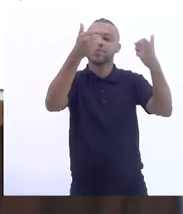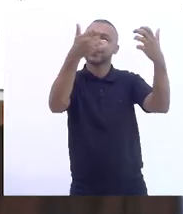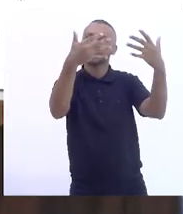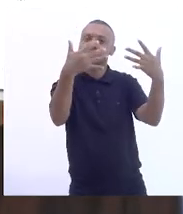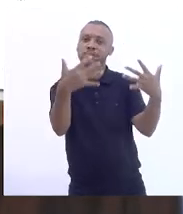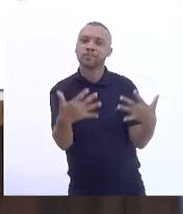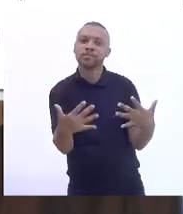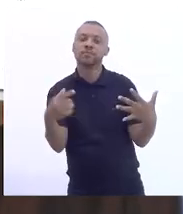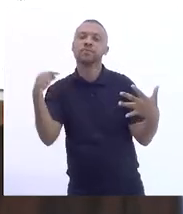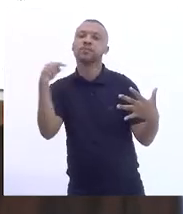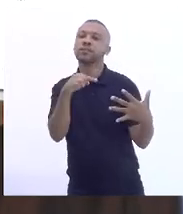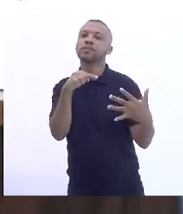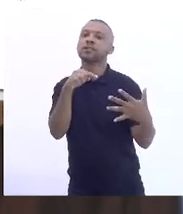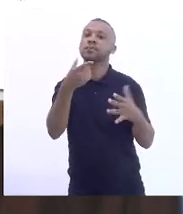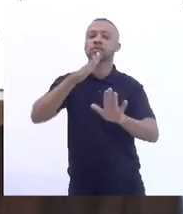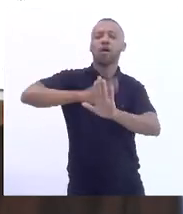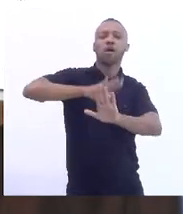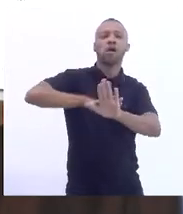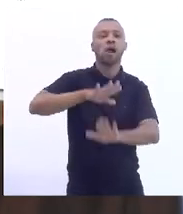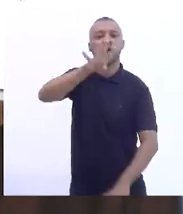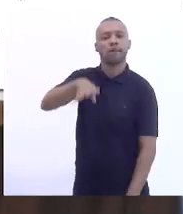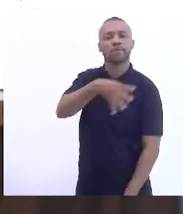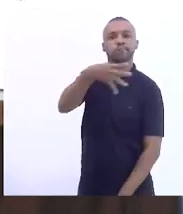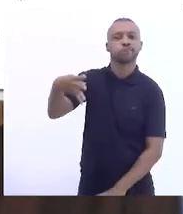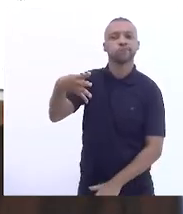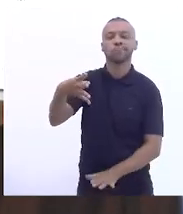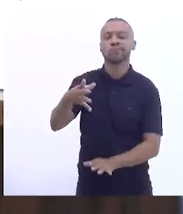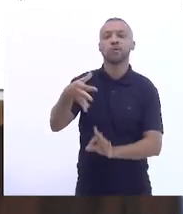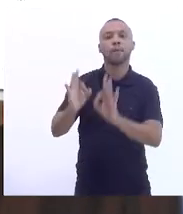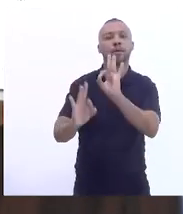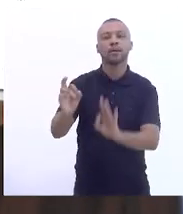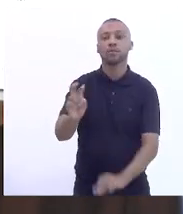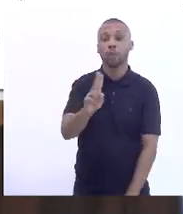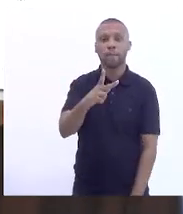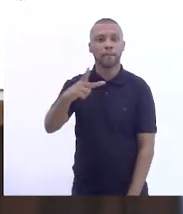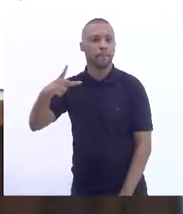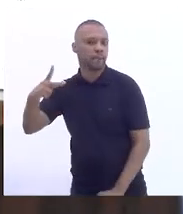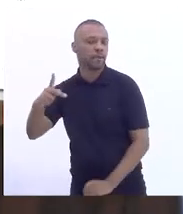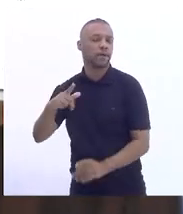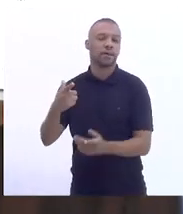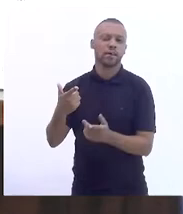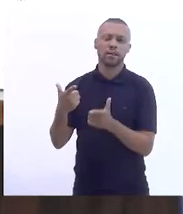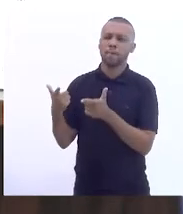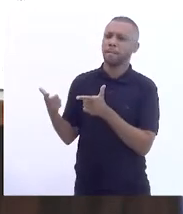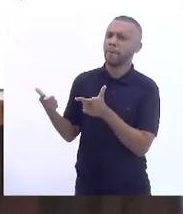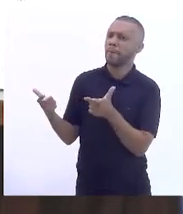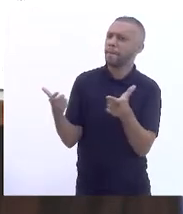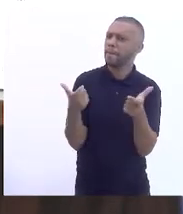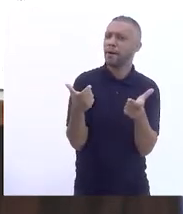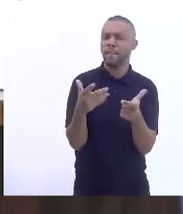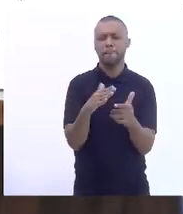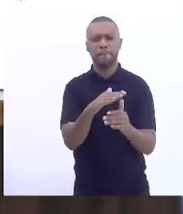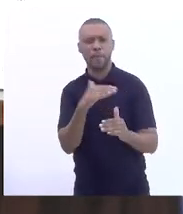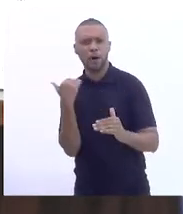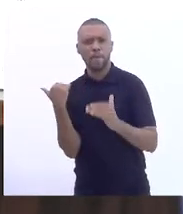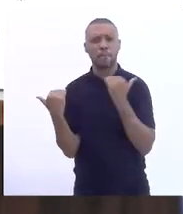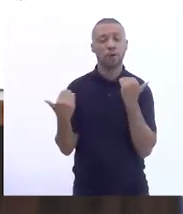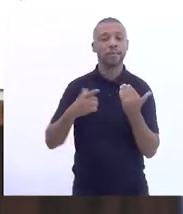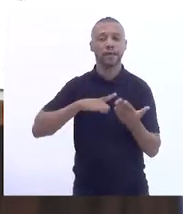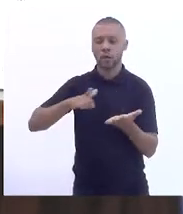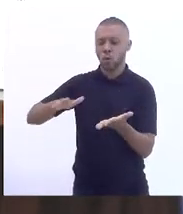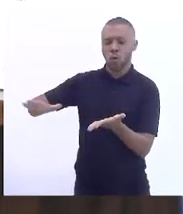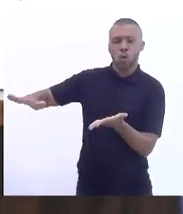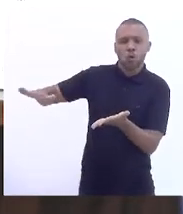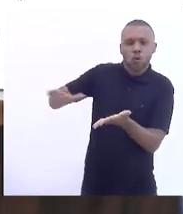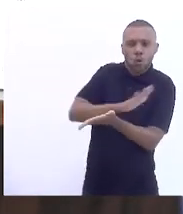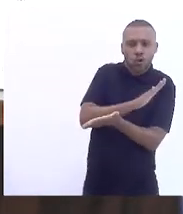por trás da cidade integrada por trás da UPP por trás de toda essa letalidade a um genocídio em curso